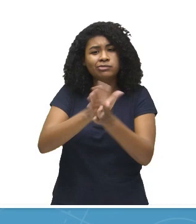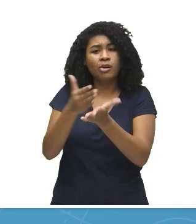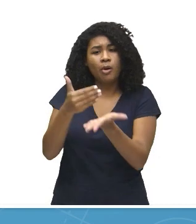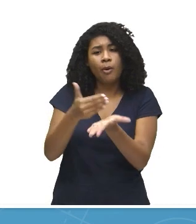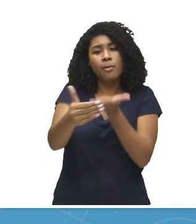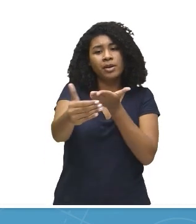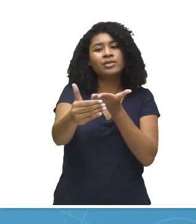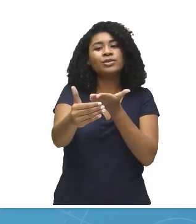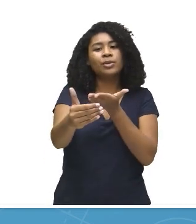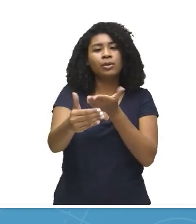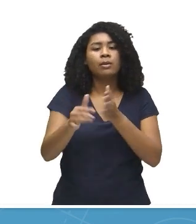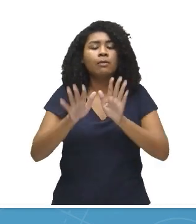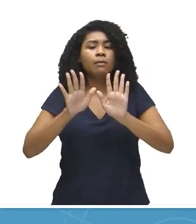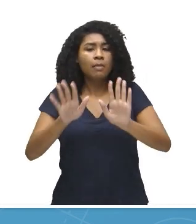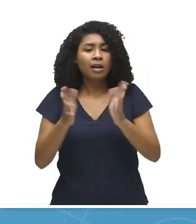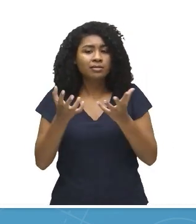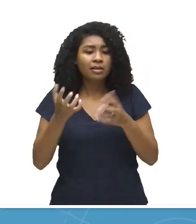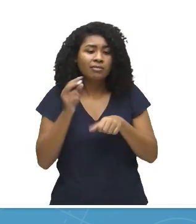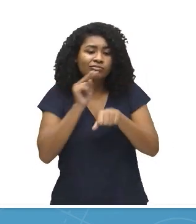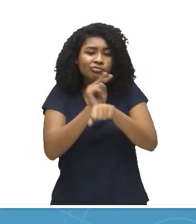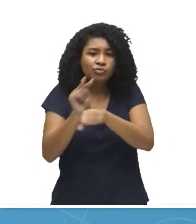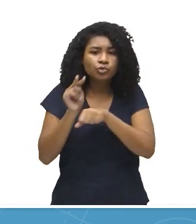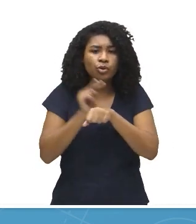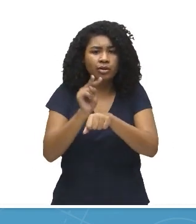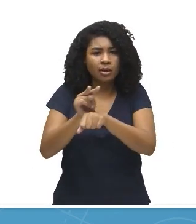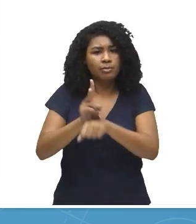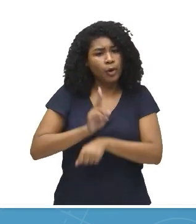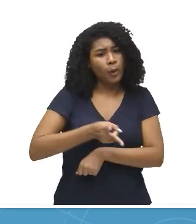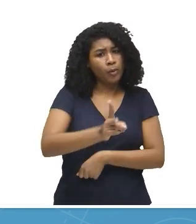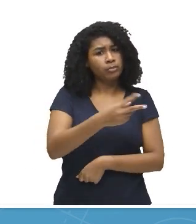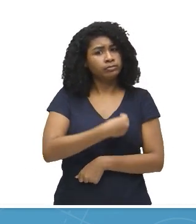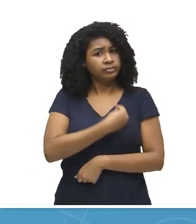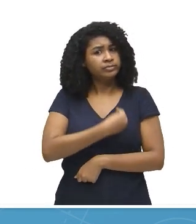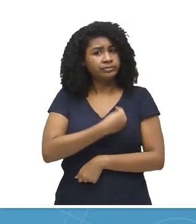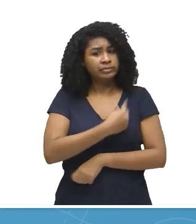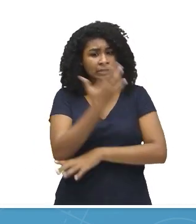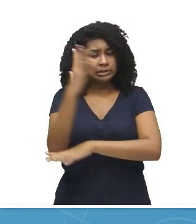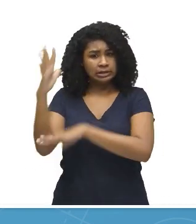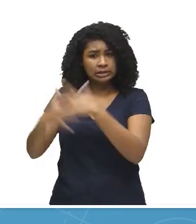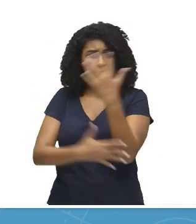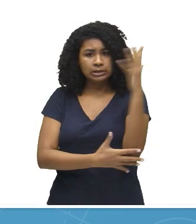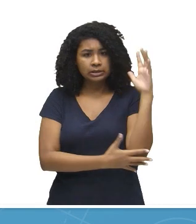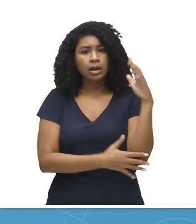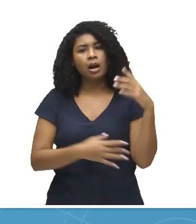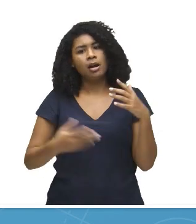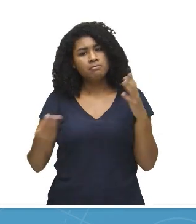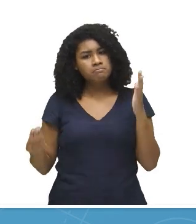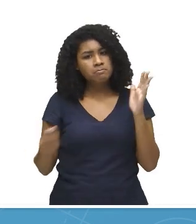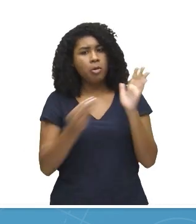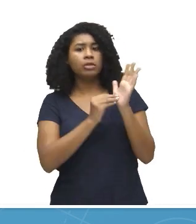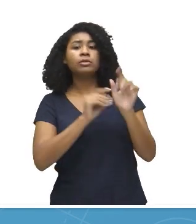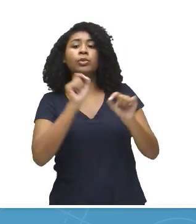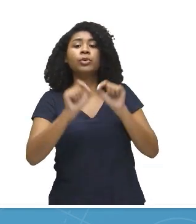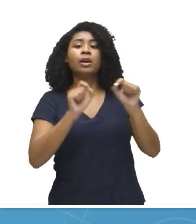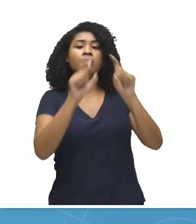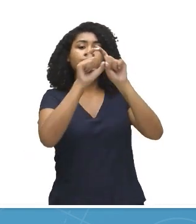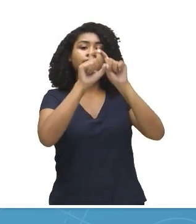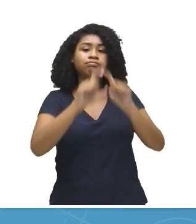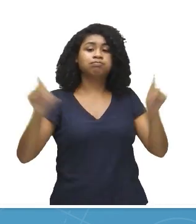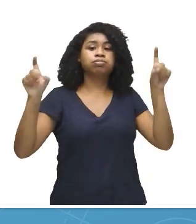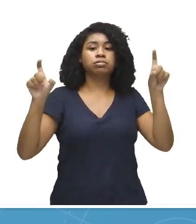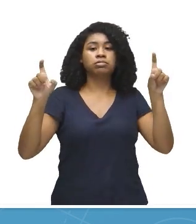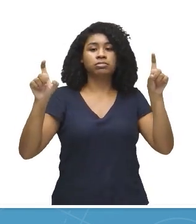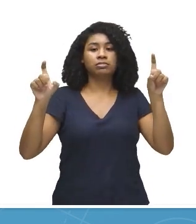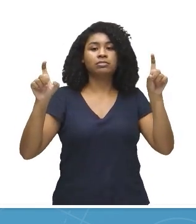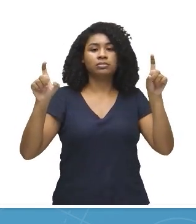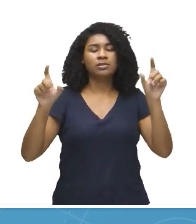intuito de preservar essa região, essa área verde, né, que a gente observa na imagem, já foi colocado aí a placa